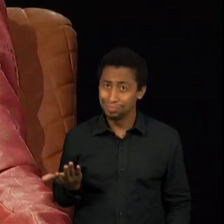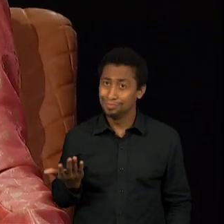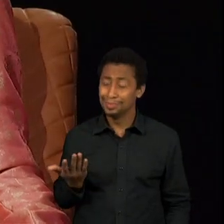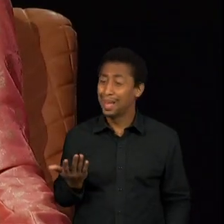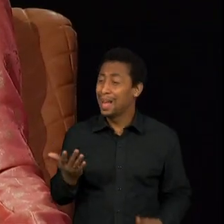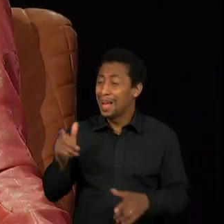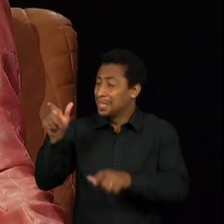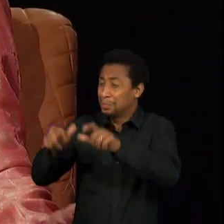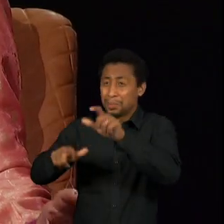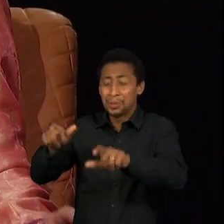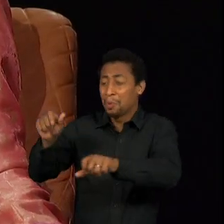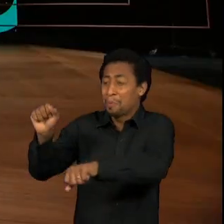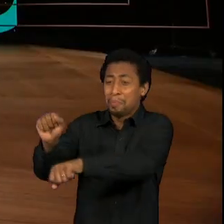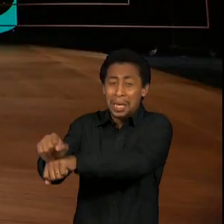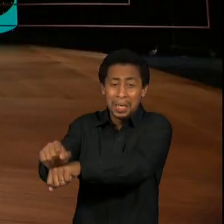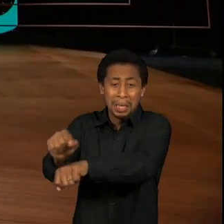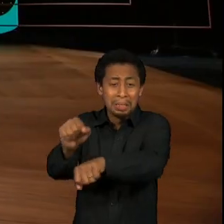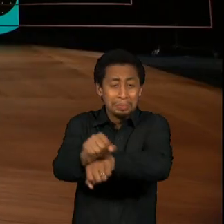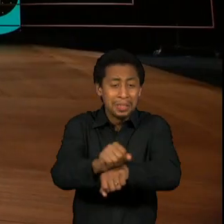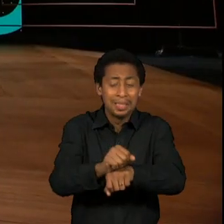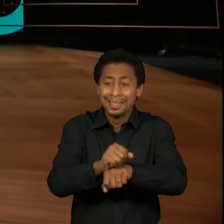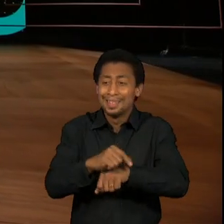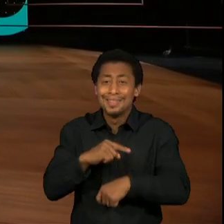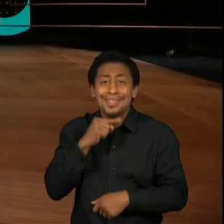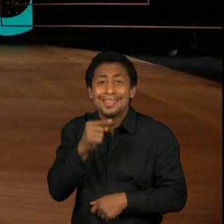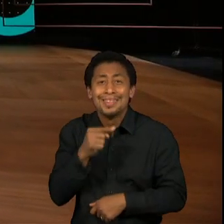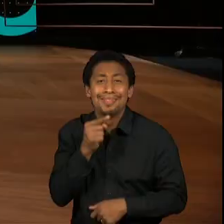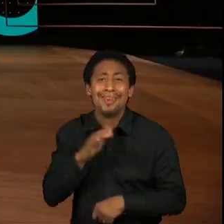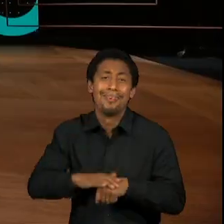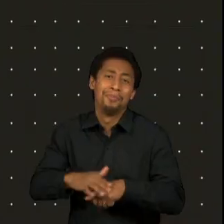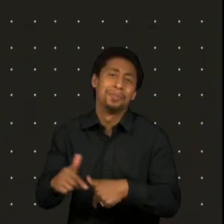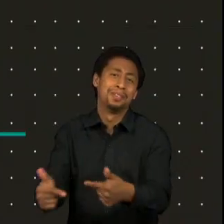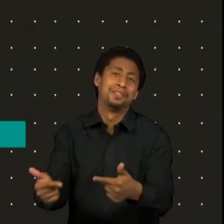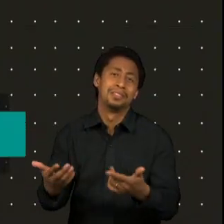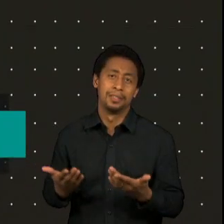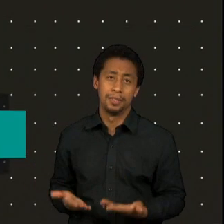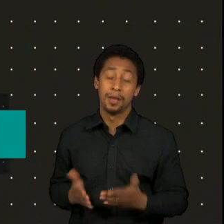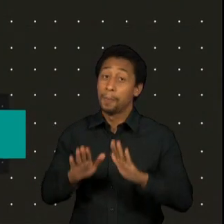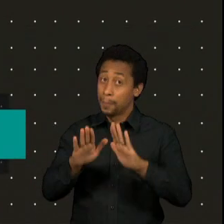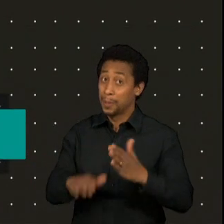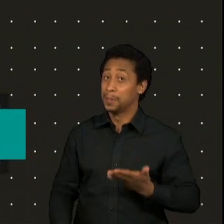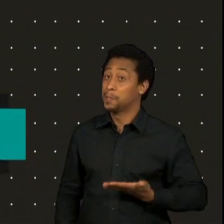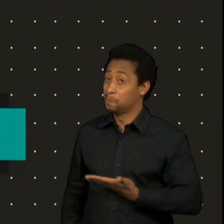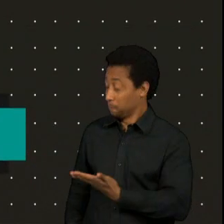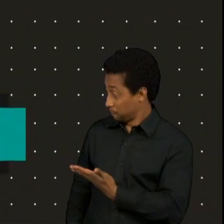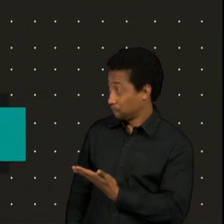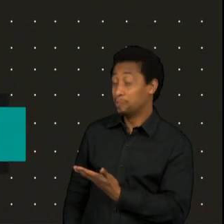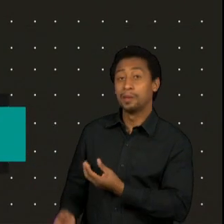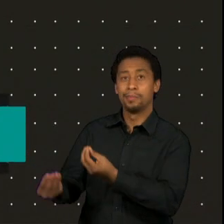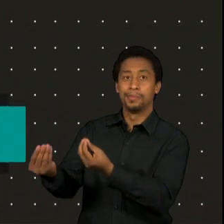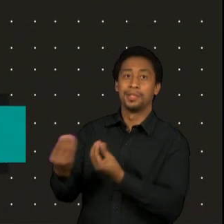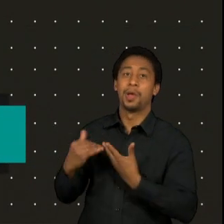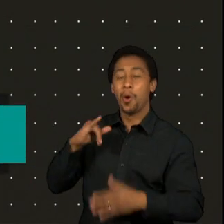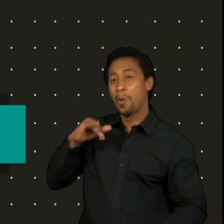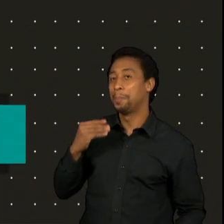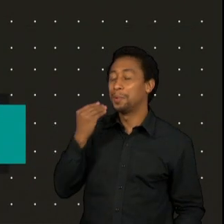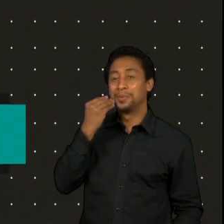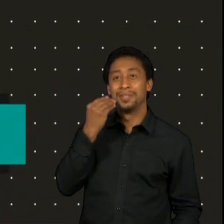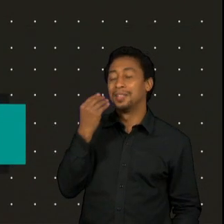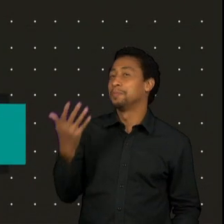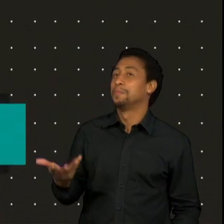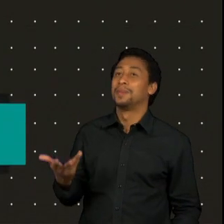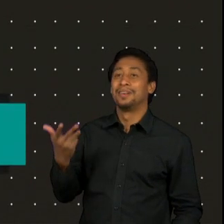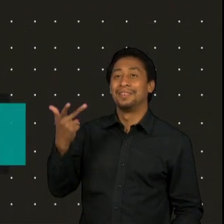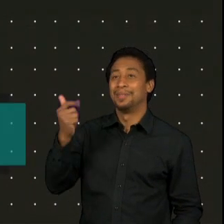Não é? E nós nos aprofundamos nisso. Martim Gonçalves, né, nos deu essa oportunidade extraordinária. E também com uma